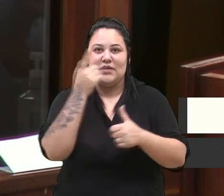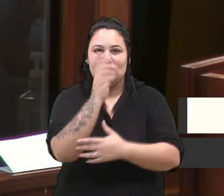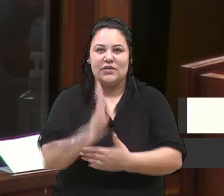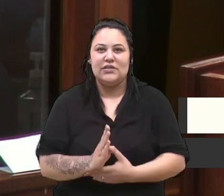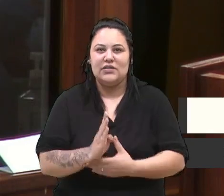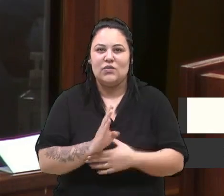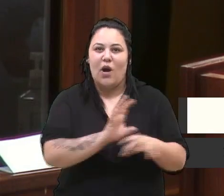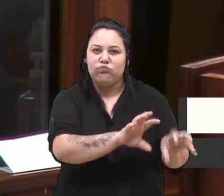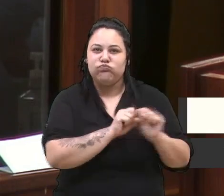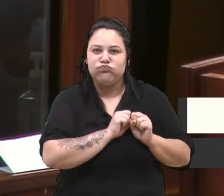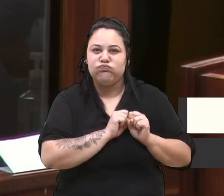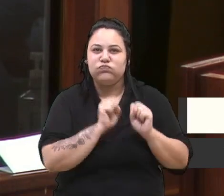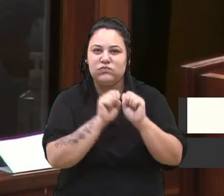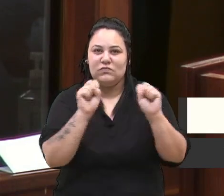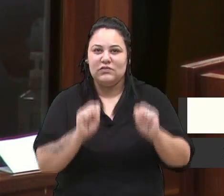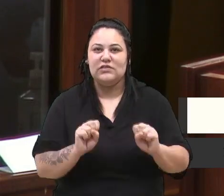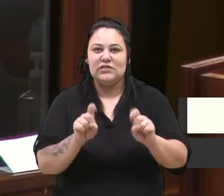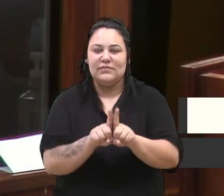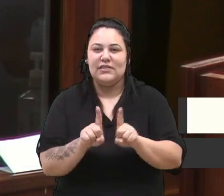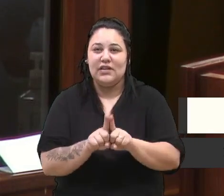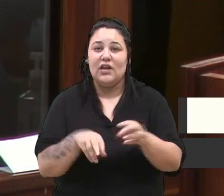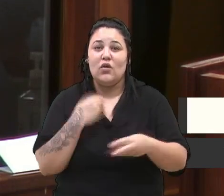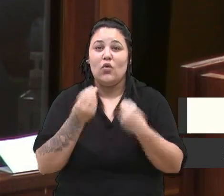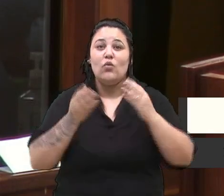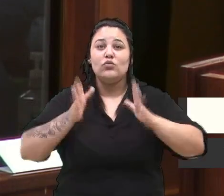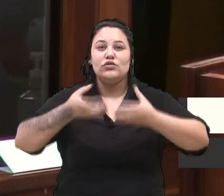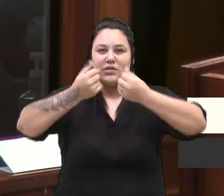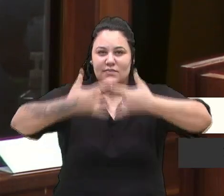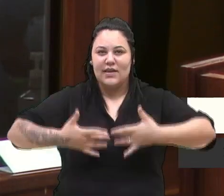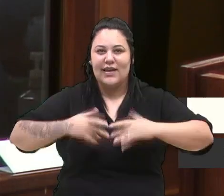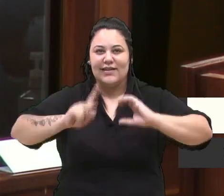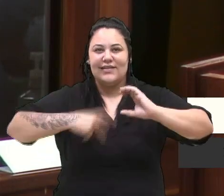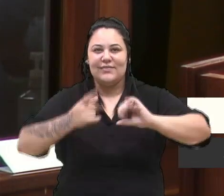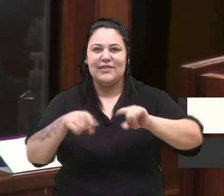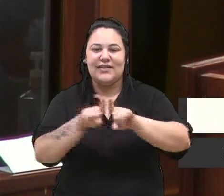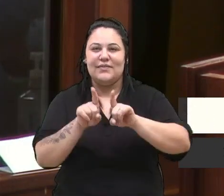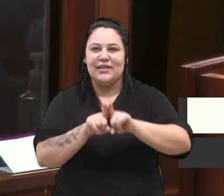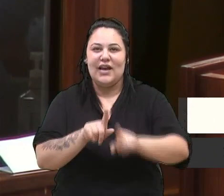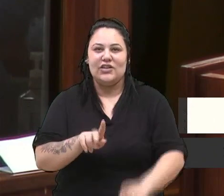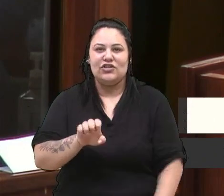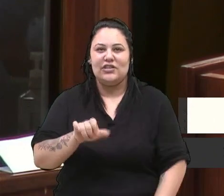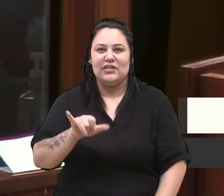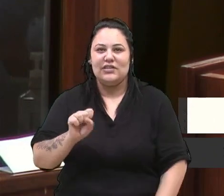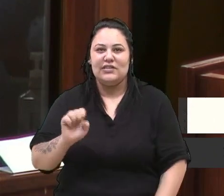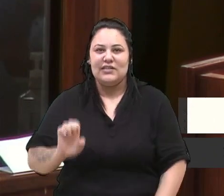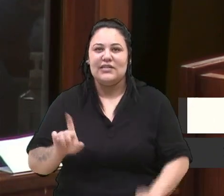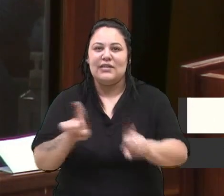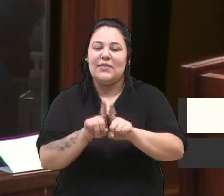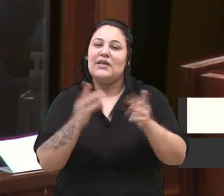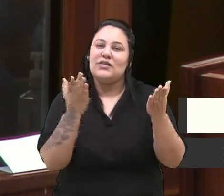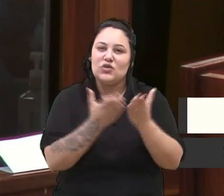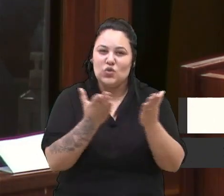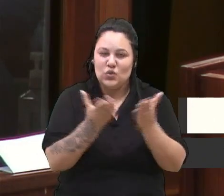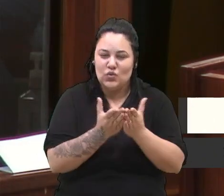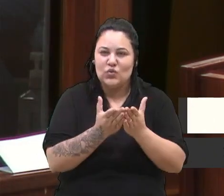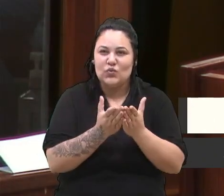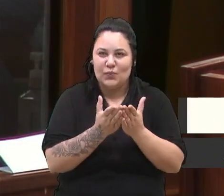sistema. Além disso, conforme já tratei nessa casa, a Geise também está em estudos e